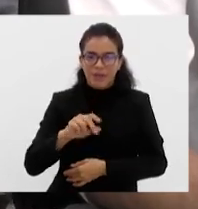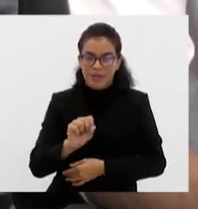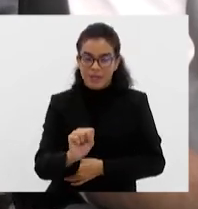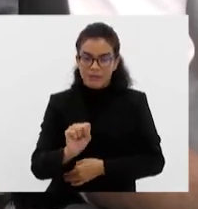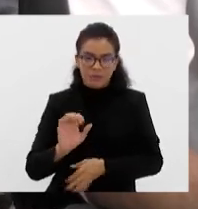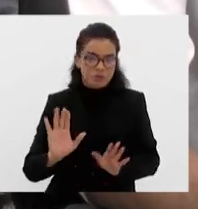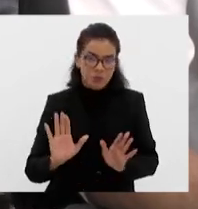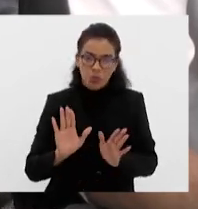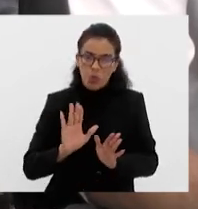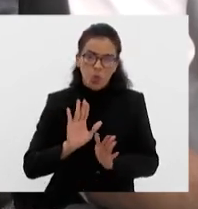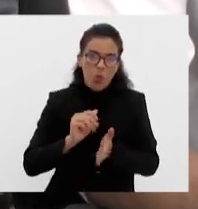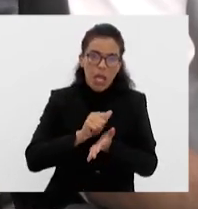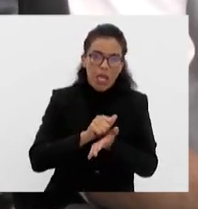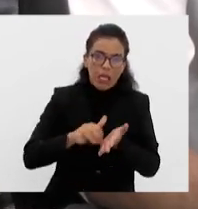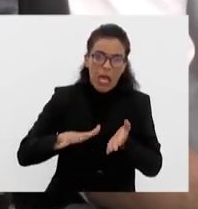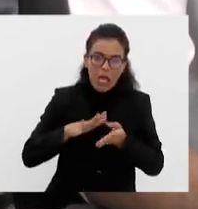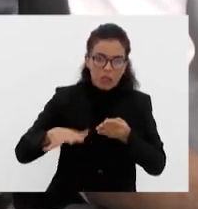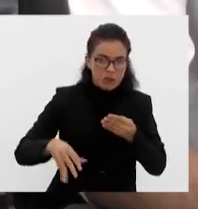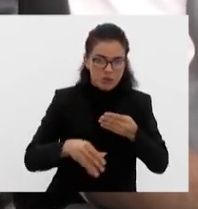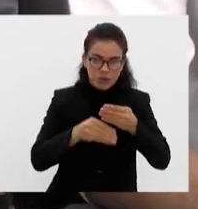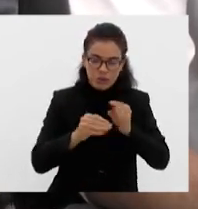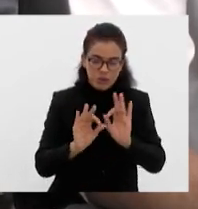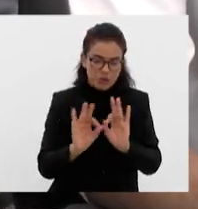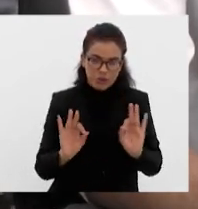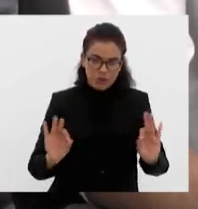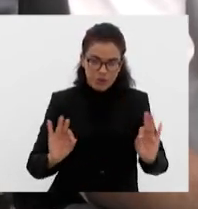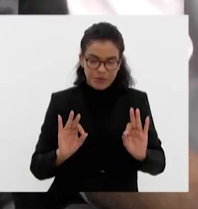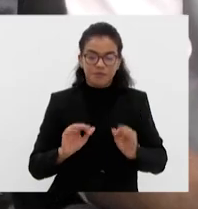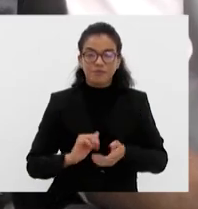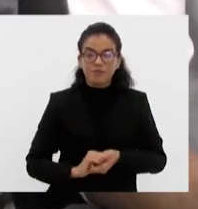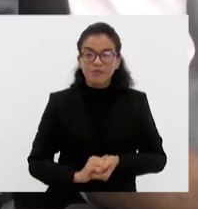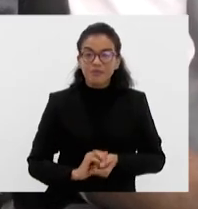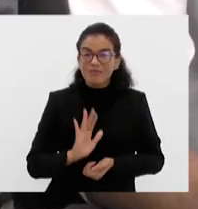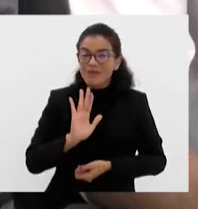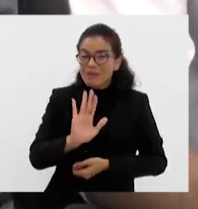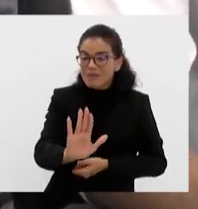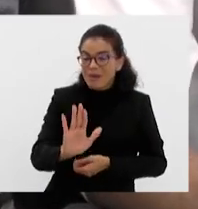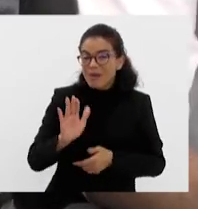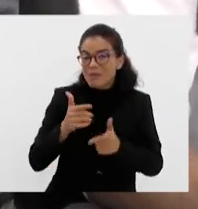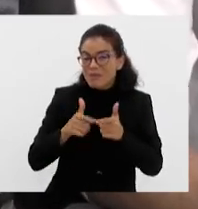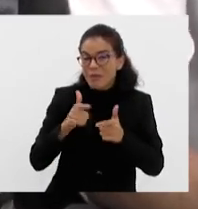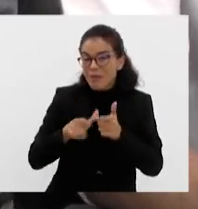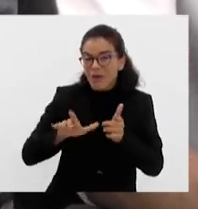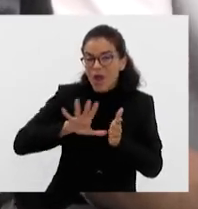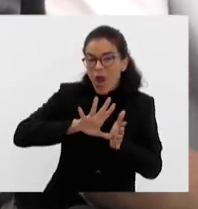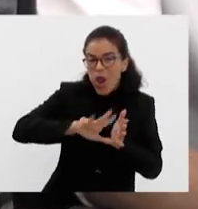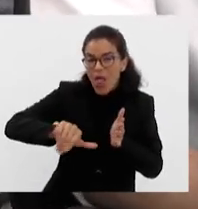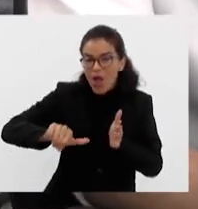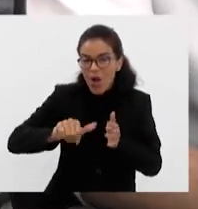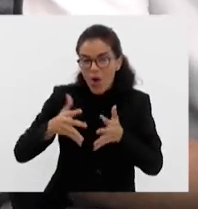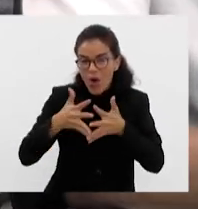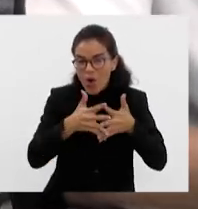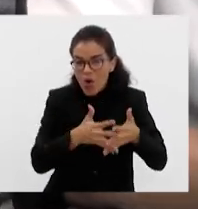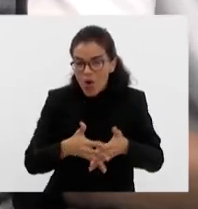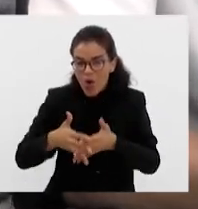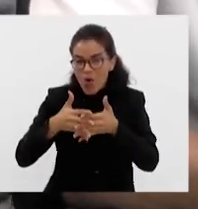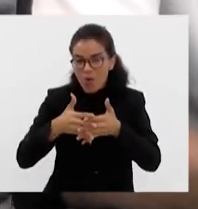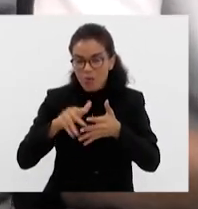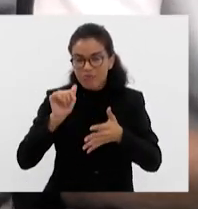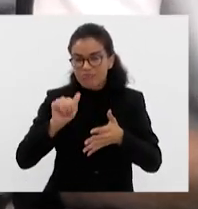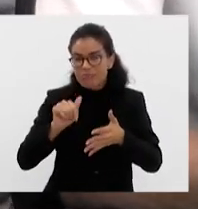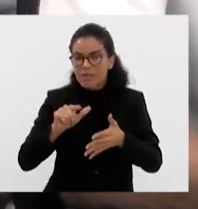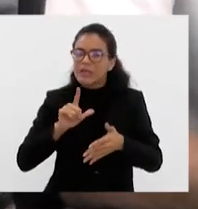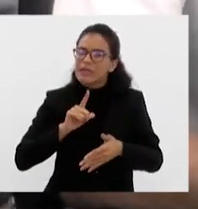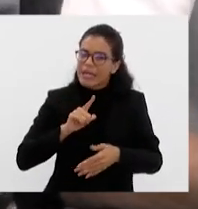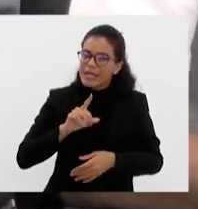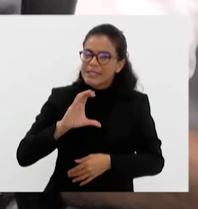é custo a mais, eles têm, todos. A questão do roubo de carga é importante. Houve uma CPI, um projeto que a